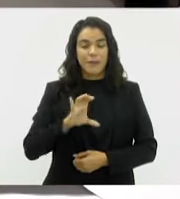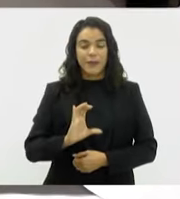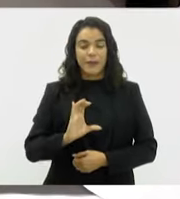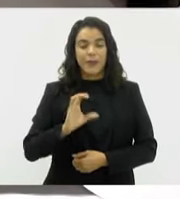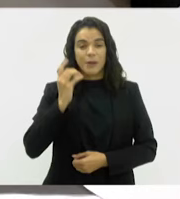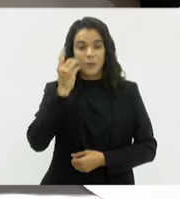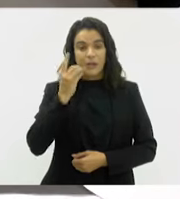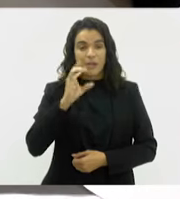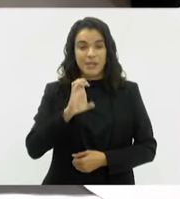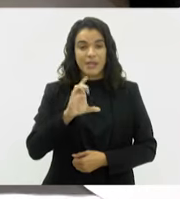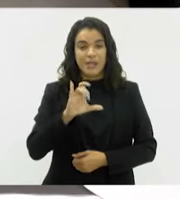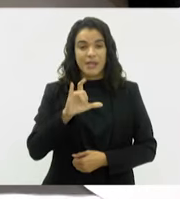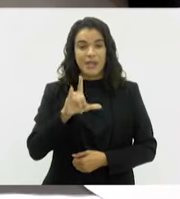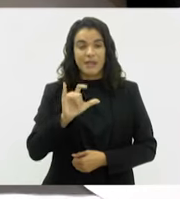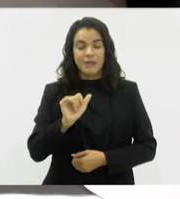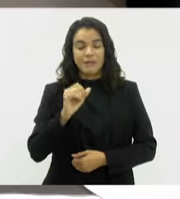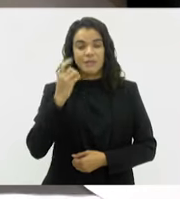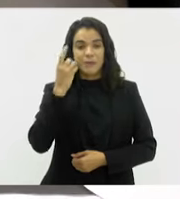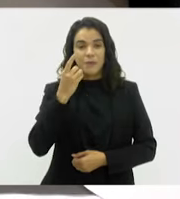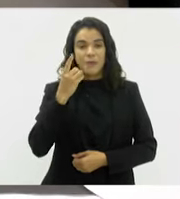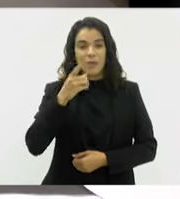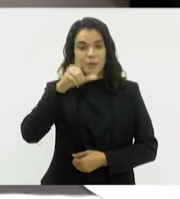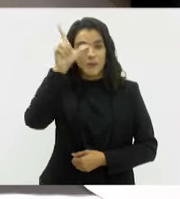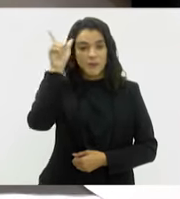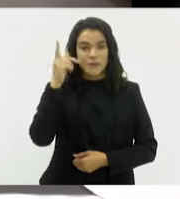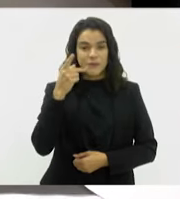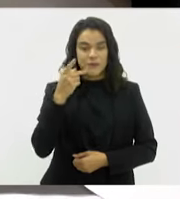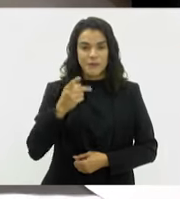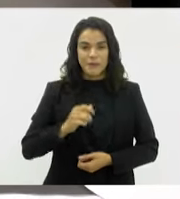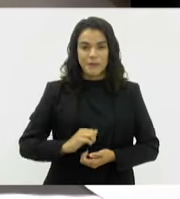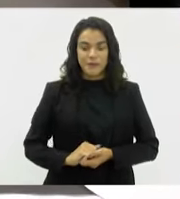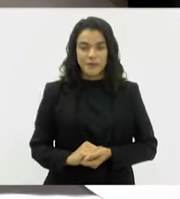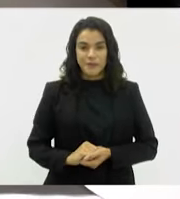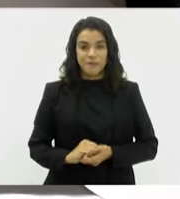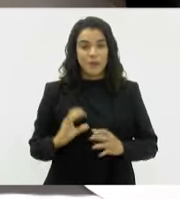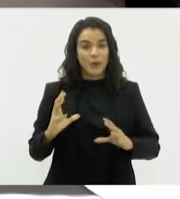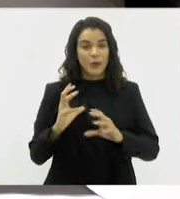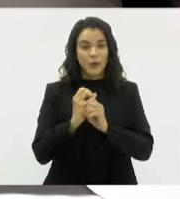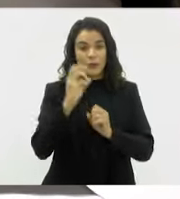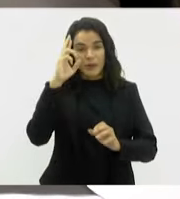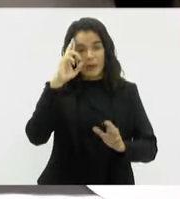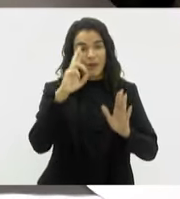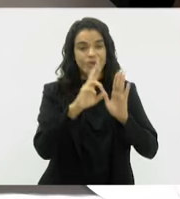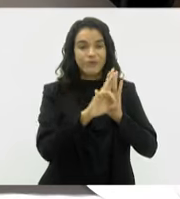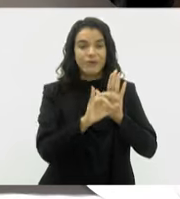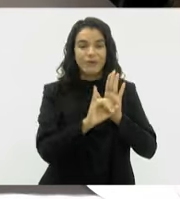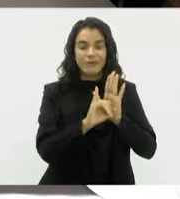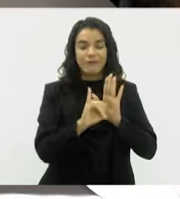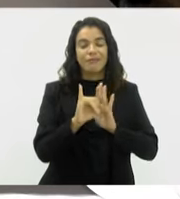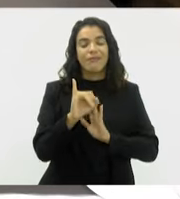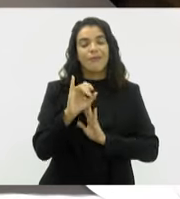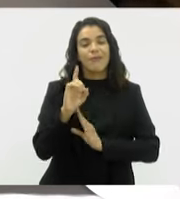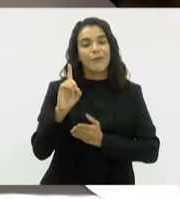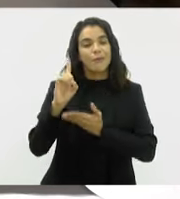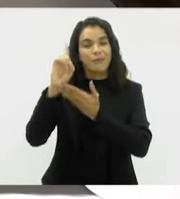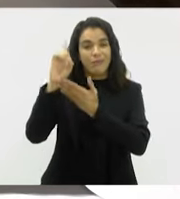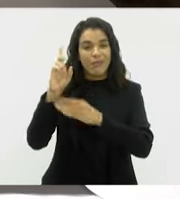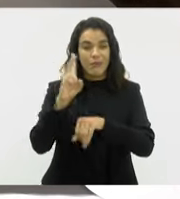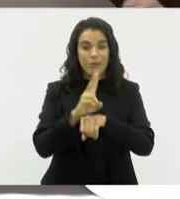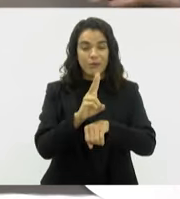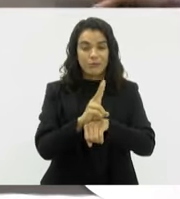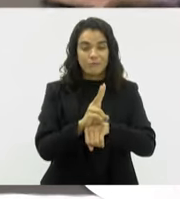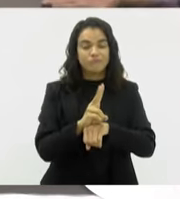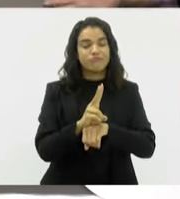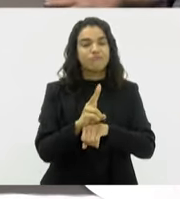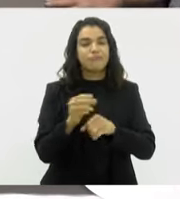deputada Célia Jordão, deputado Luiz Paulo. Havendo número legal sobre a proteção de Deus, declaro aberta a nossa